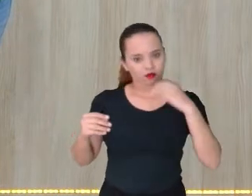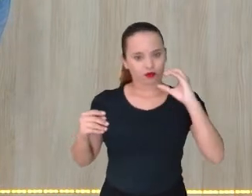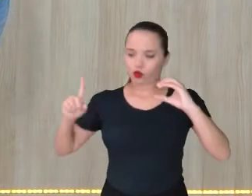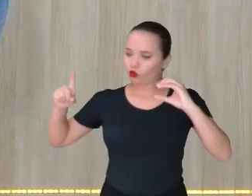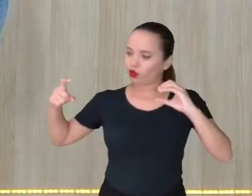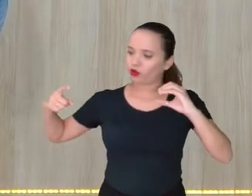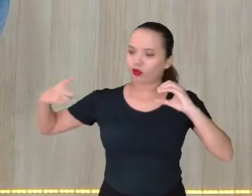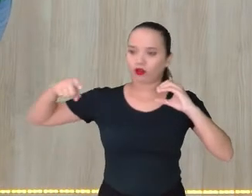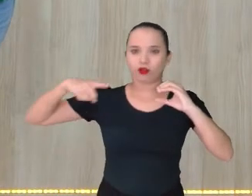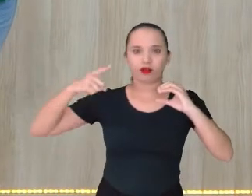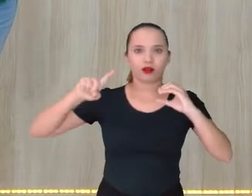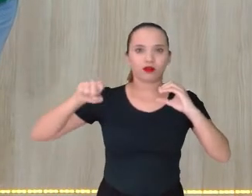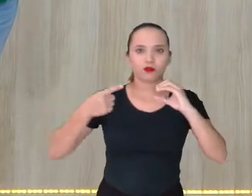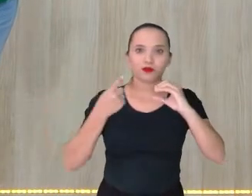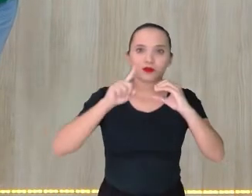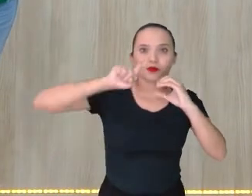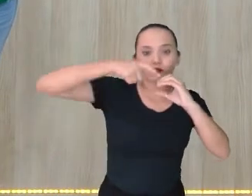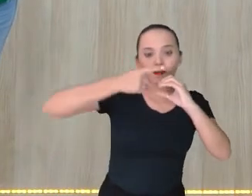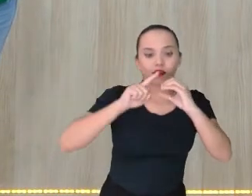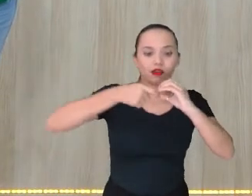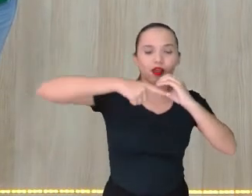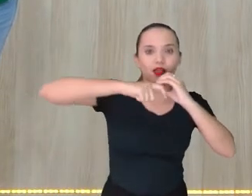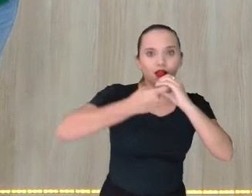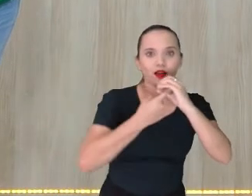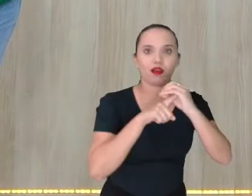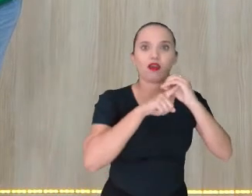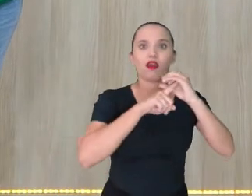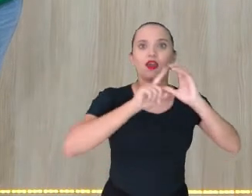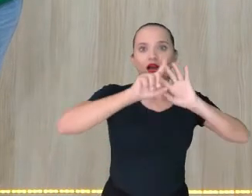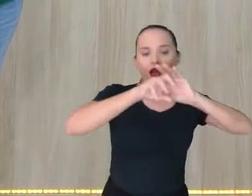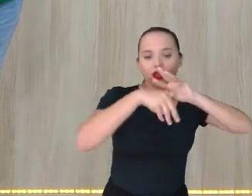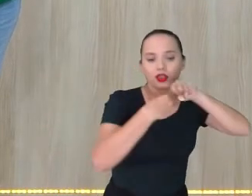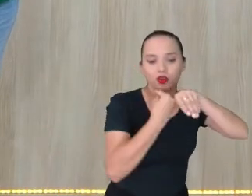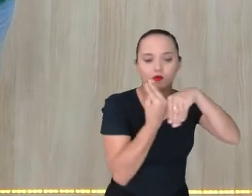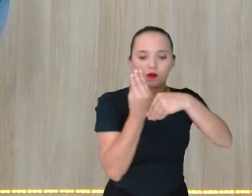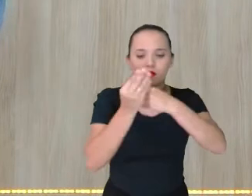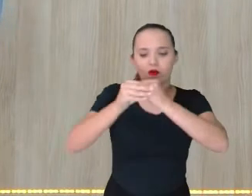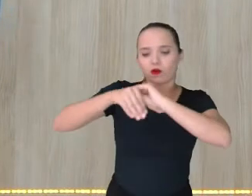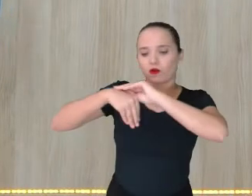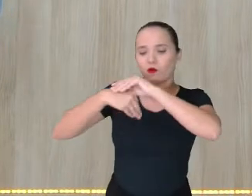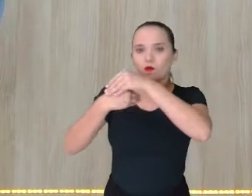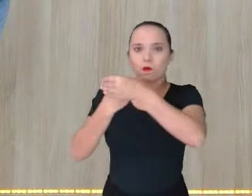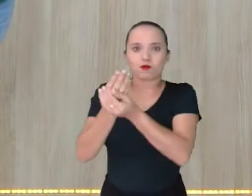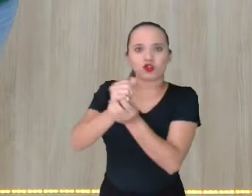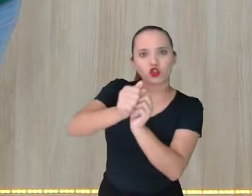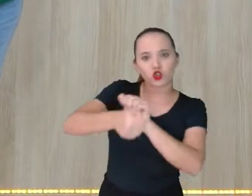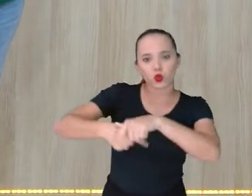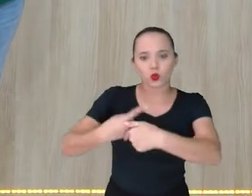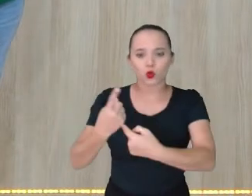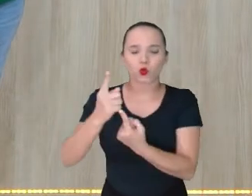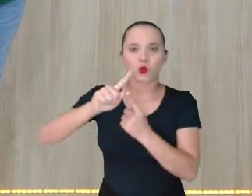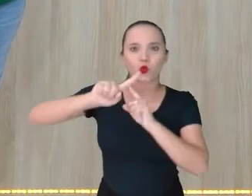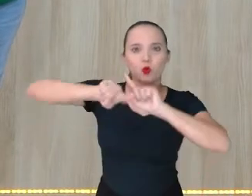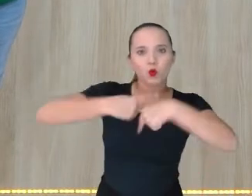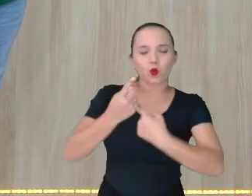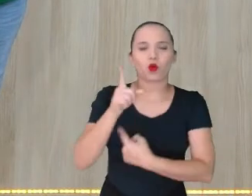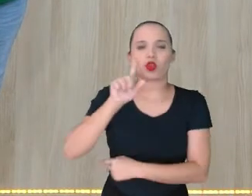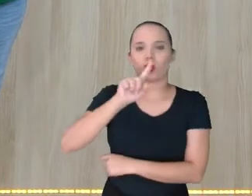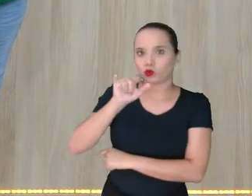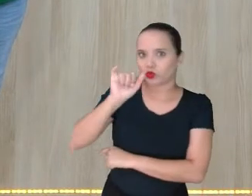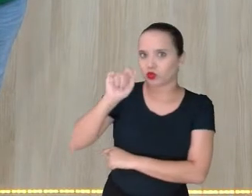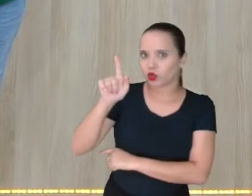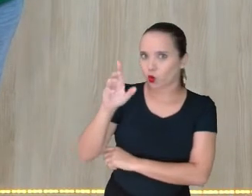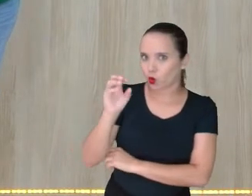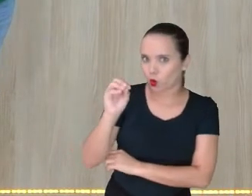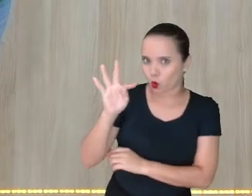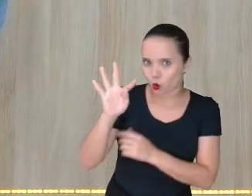se unem, ele é fecundado, esse óvulo, né? E a partir dali, aquele zigoto, que é o nomezinho que a